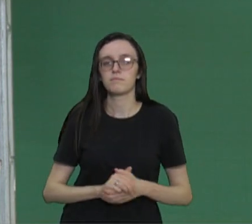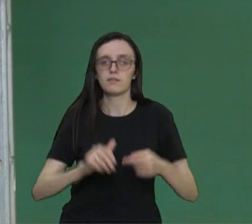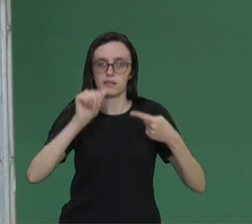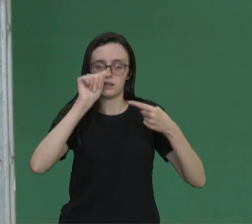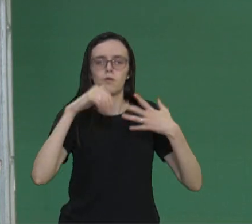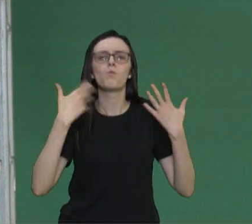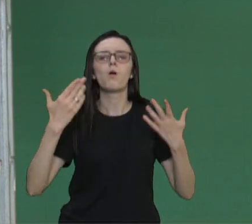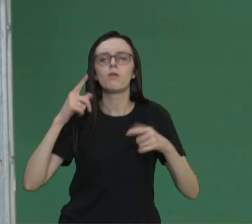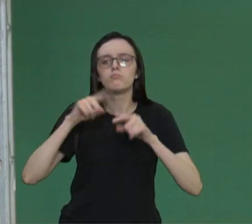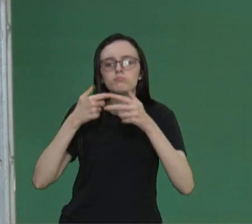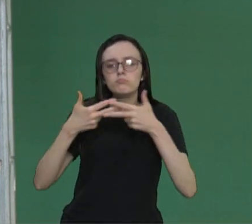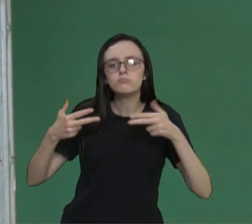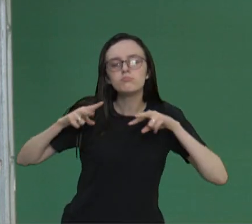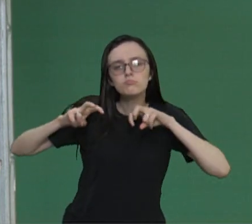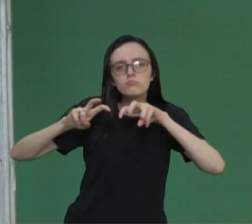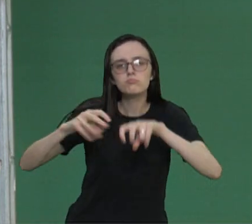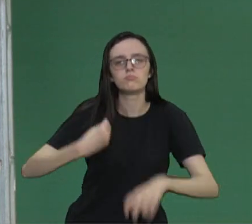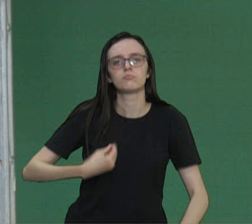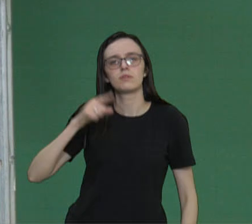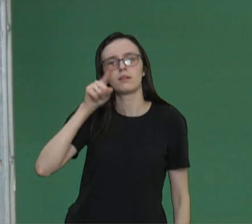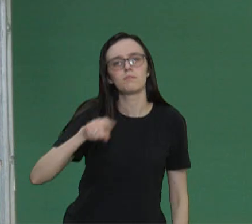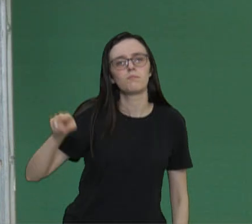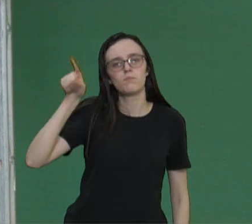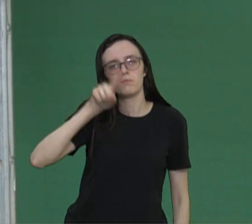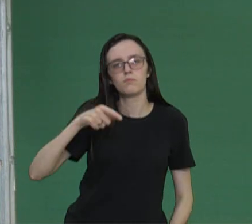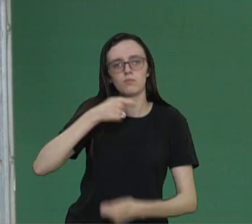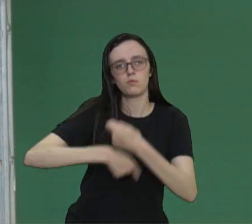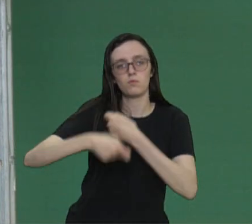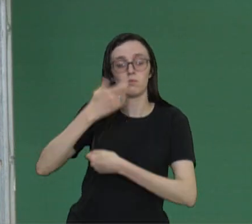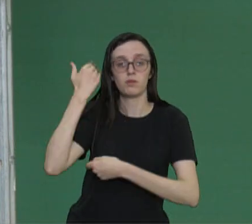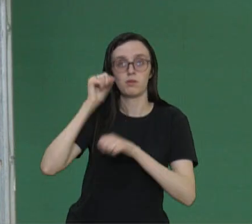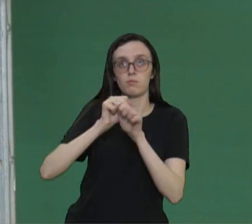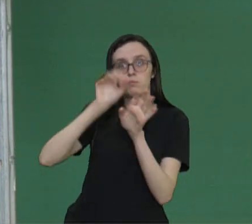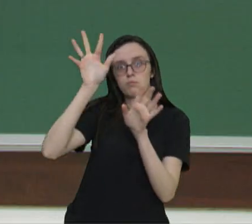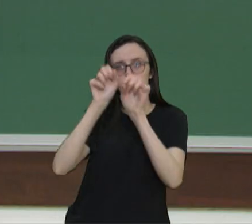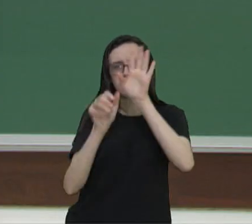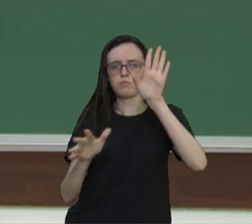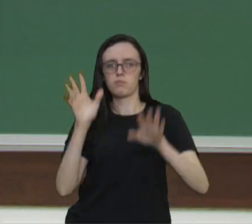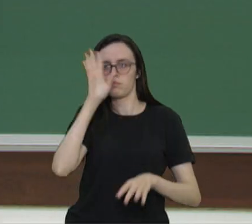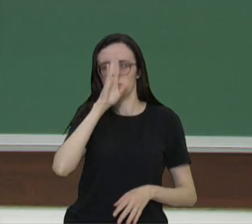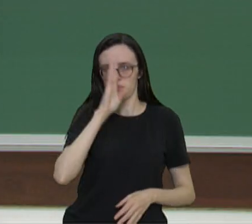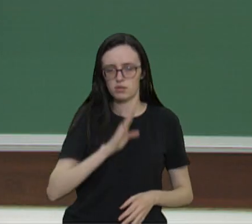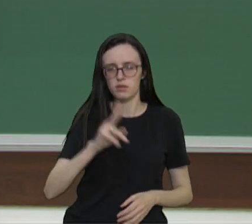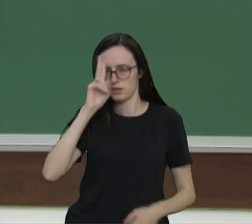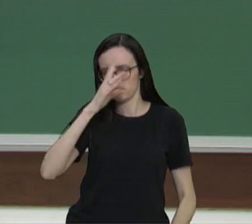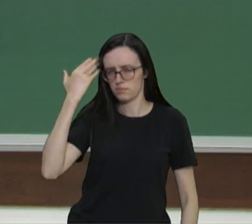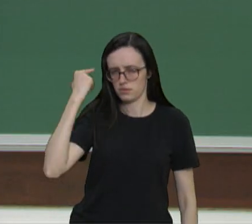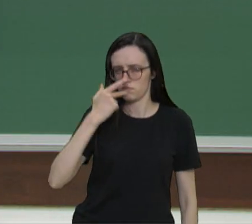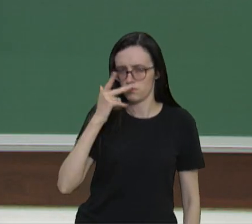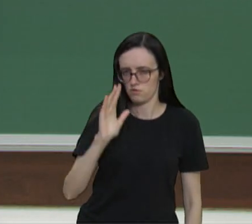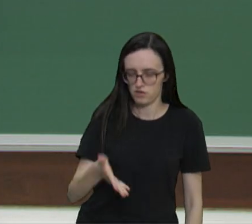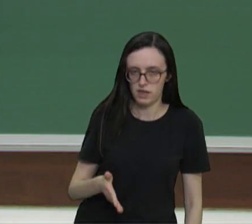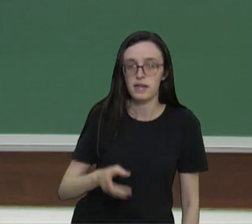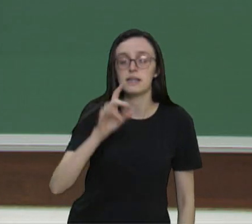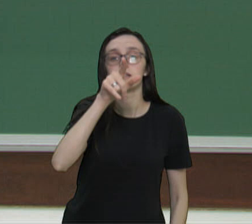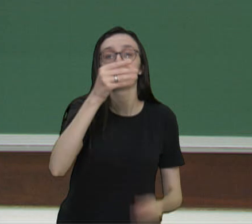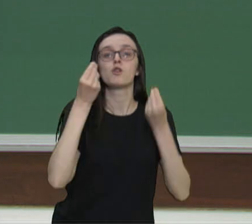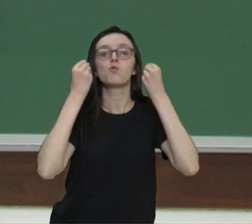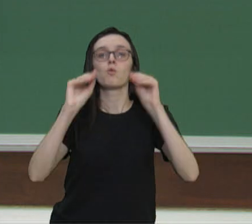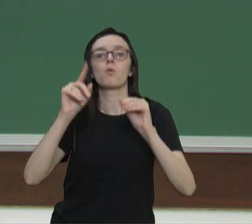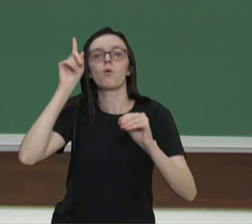foram explorados ao longo dos ciclos econômicos na formação do território? Aí você lembra lá do que nós falamos. Então, se você colocou